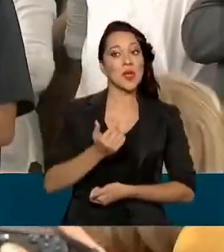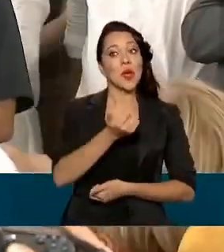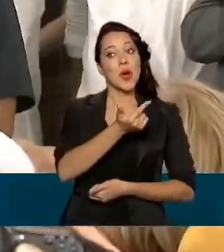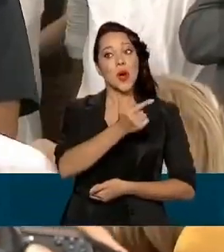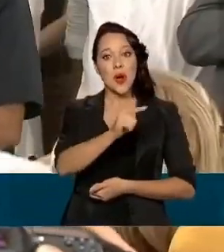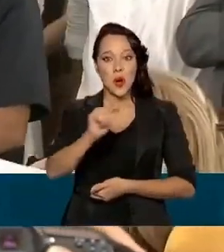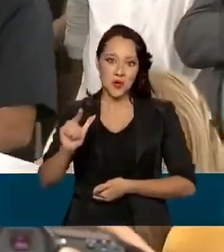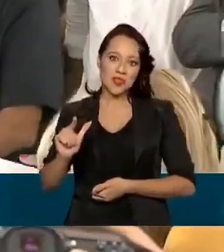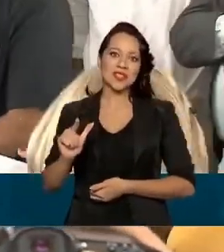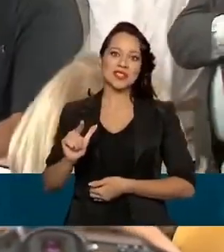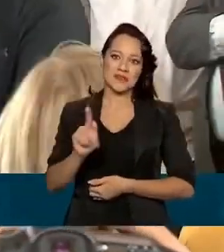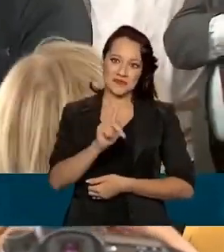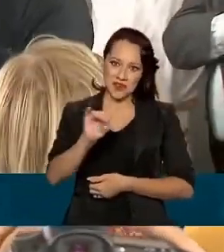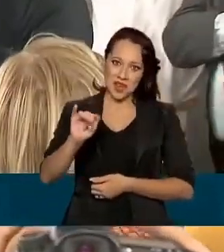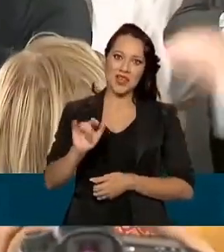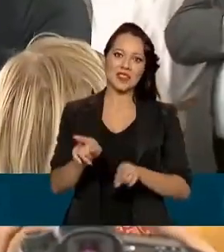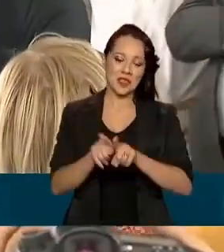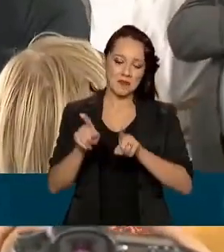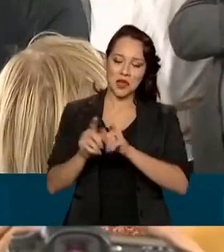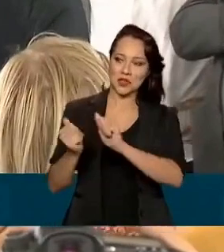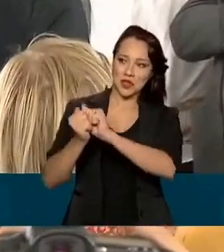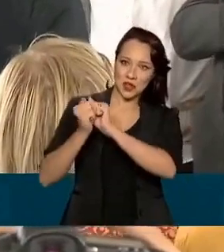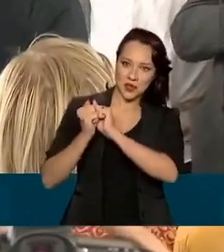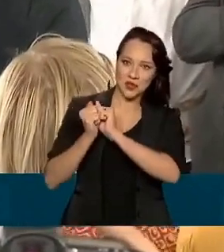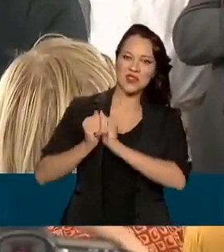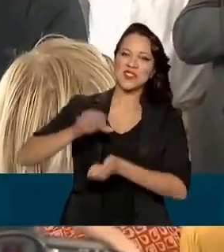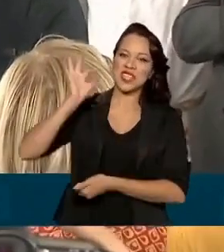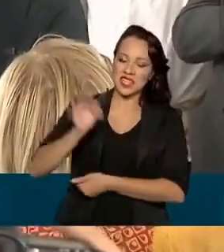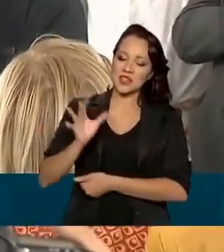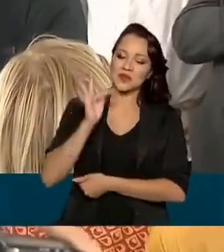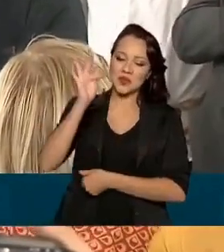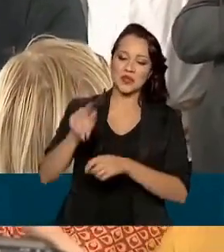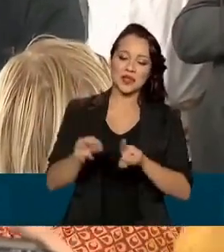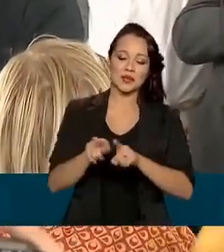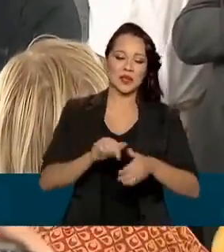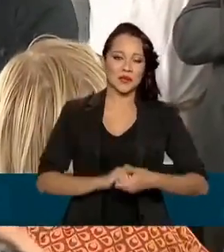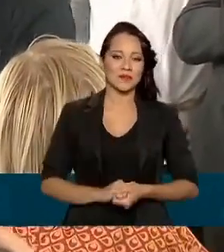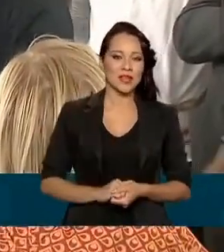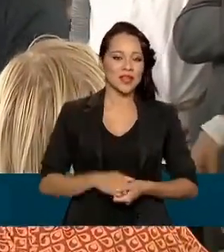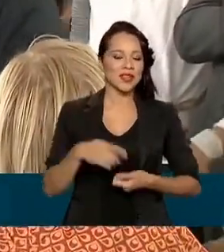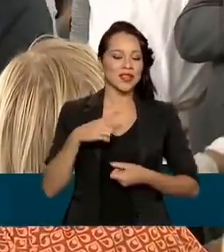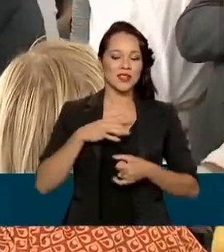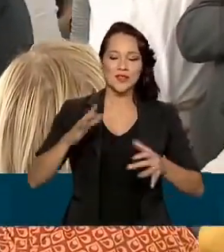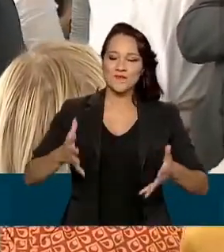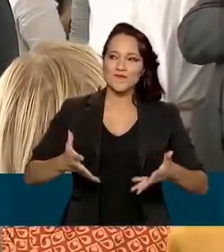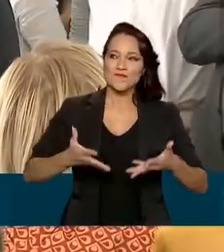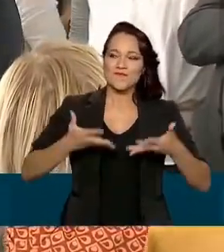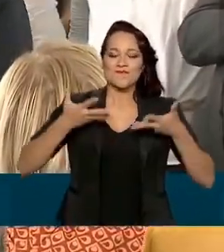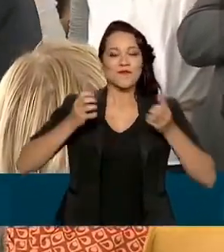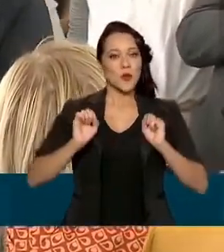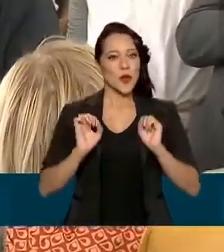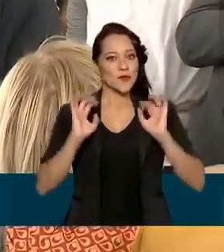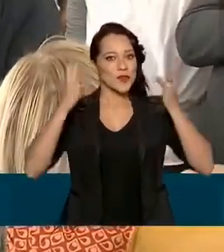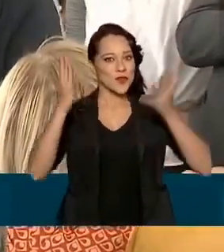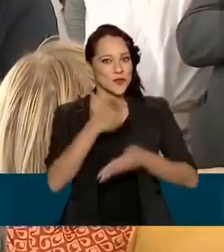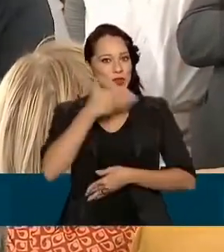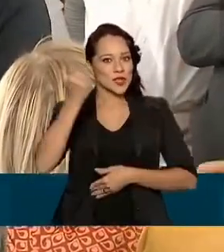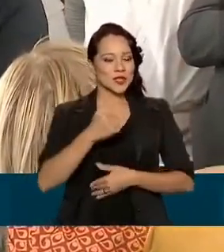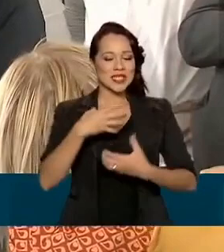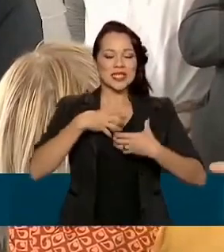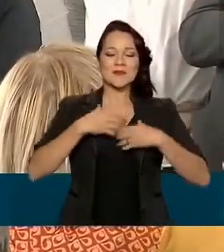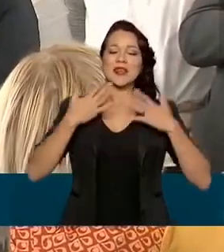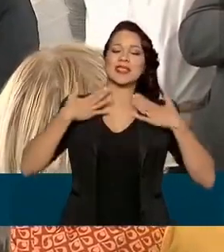outras vezes ela me acompanhará com toda certeza. Que isso abrilhanta realmente o evento e nos traz